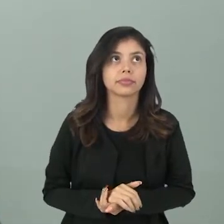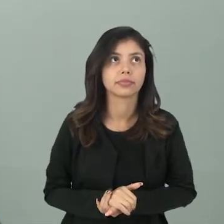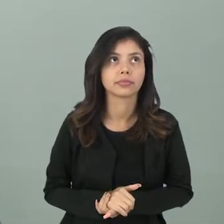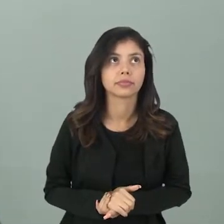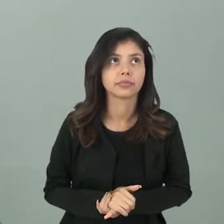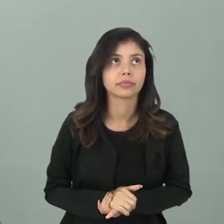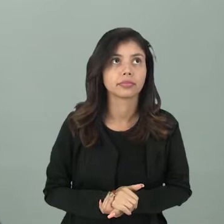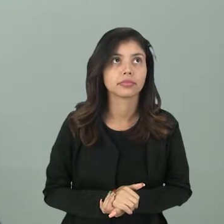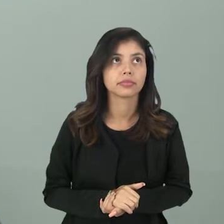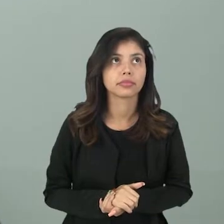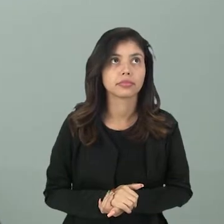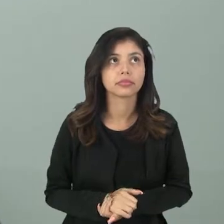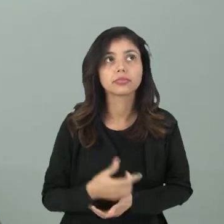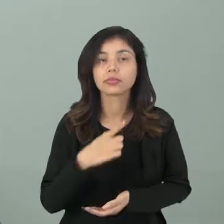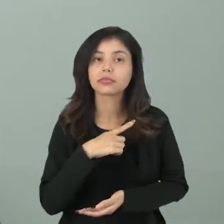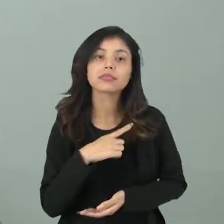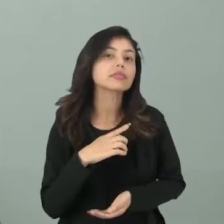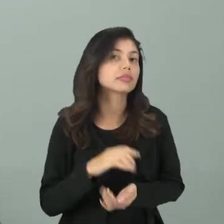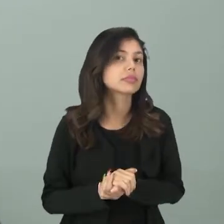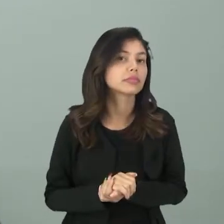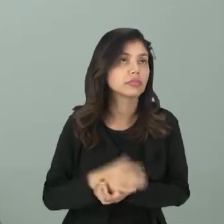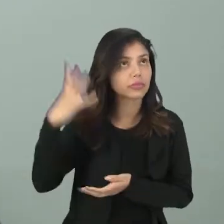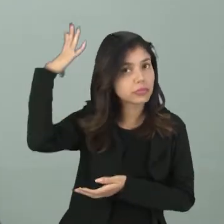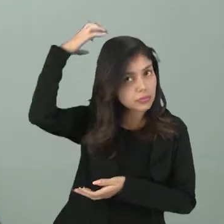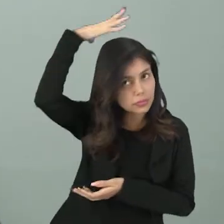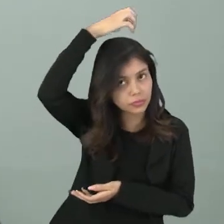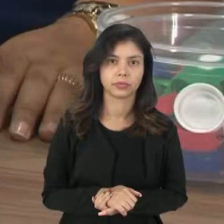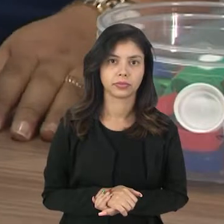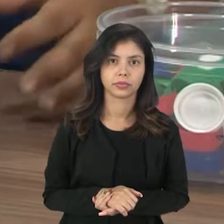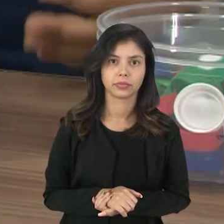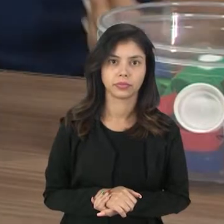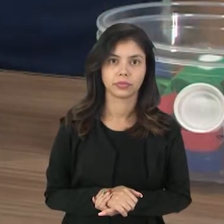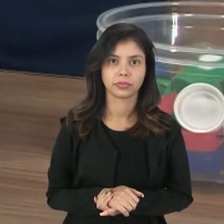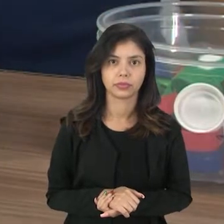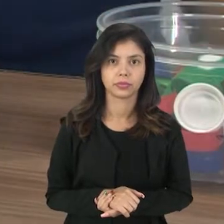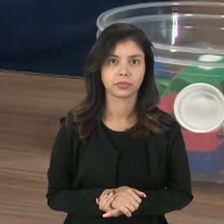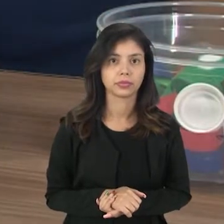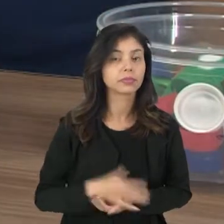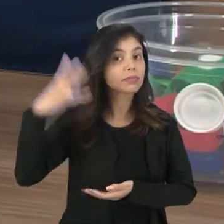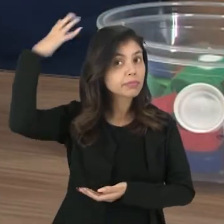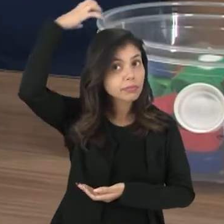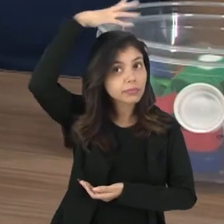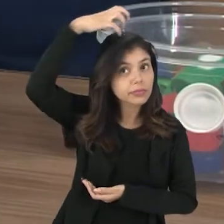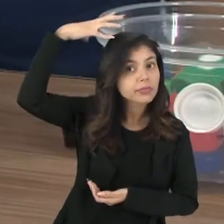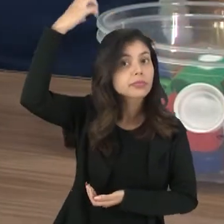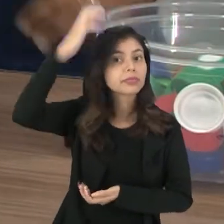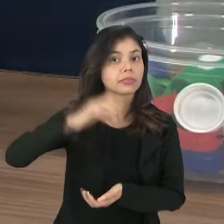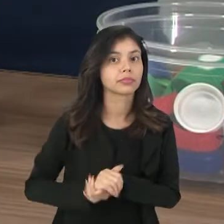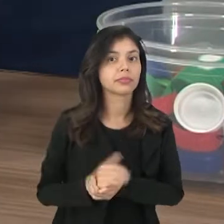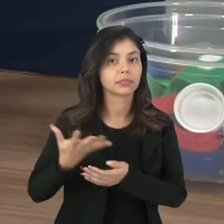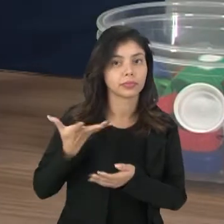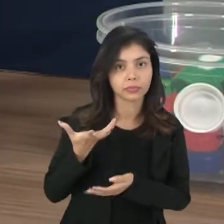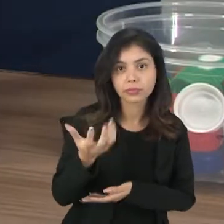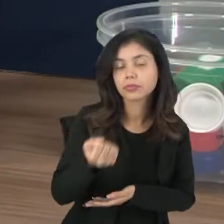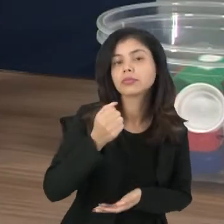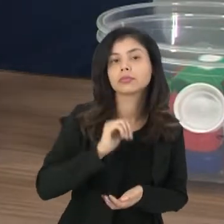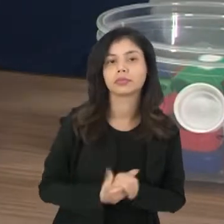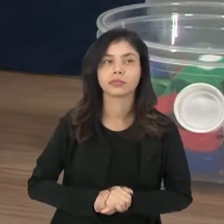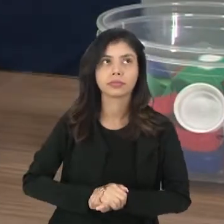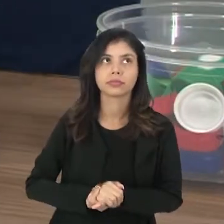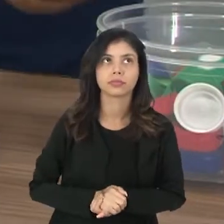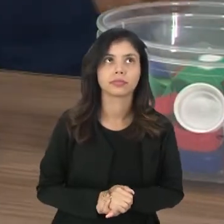Mônica. E aí nós temos agora o Cascão. O Cascão, ele